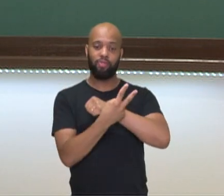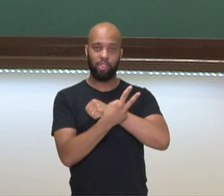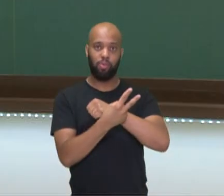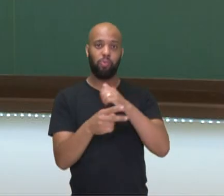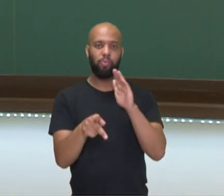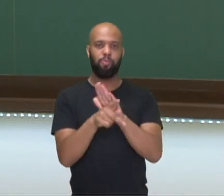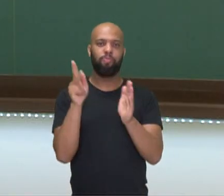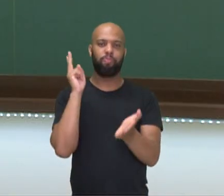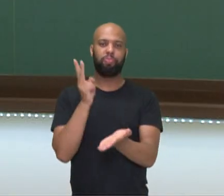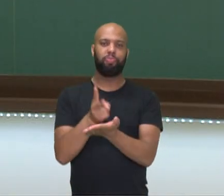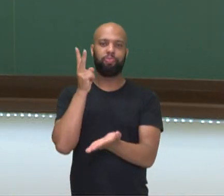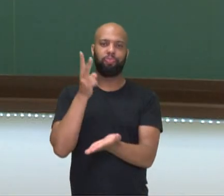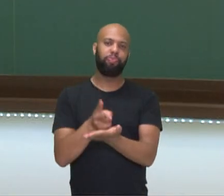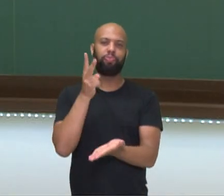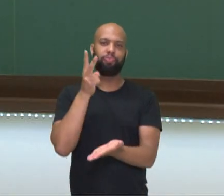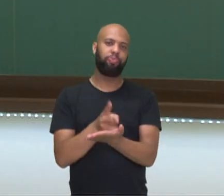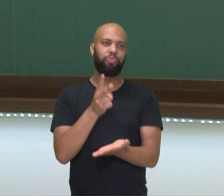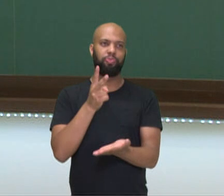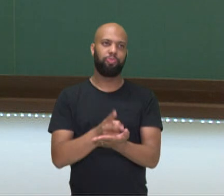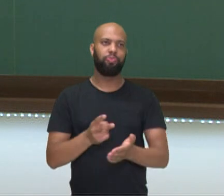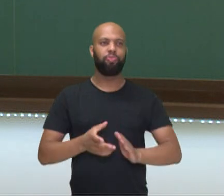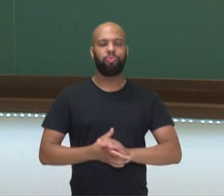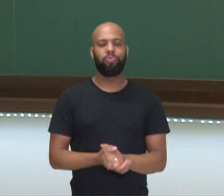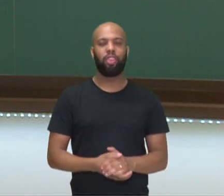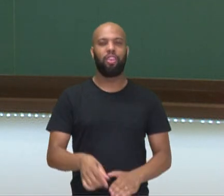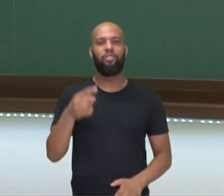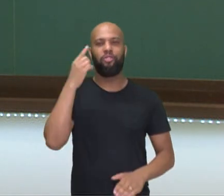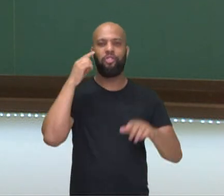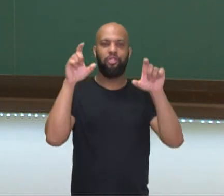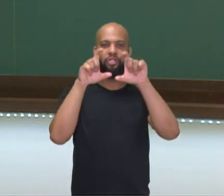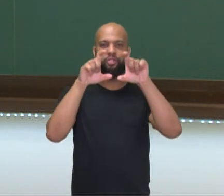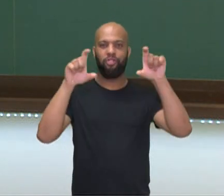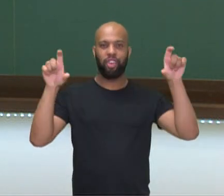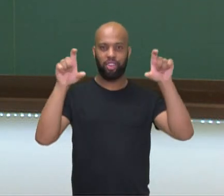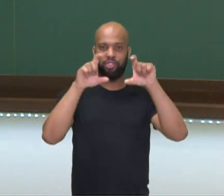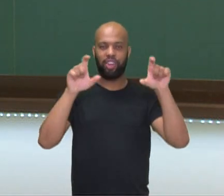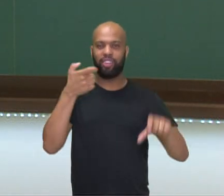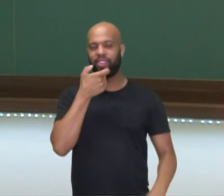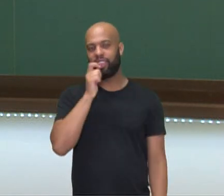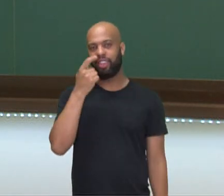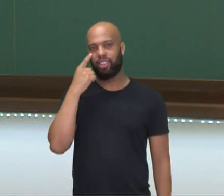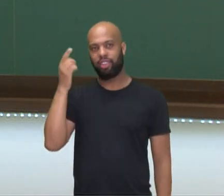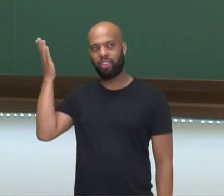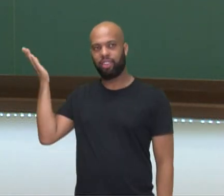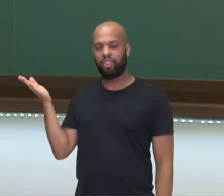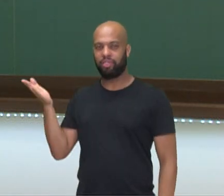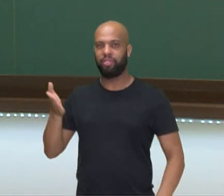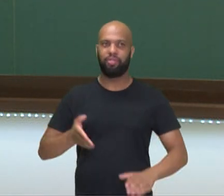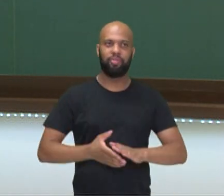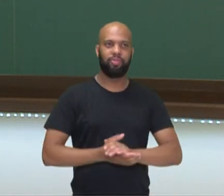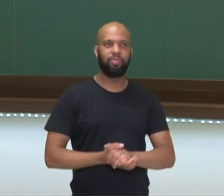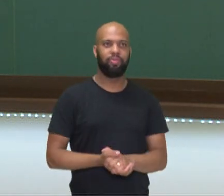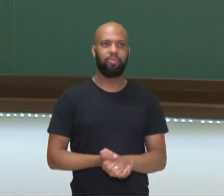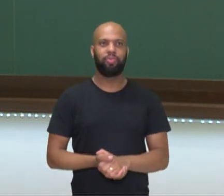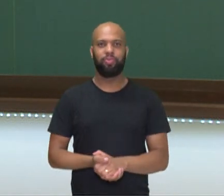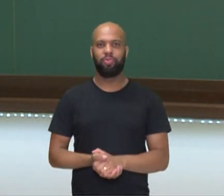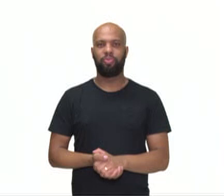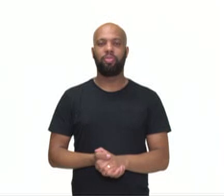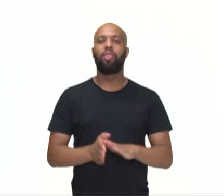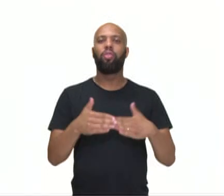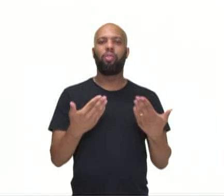certo? Então, how often do you study English at school or at home? Com